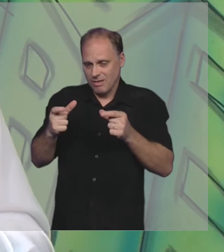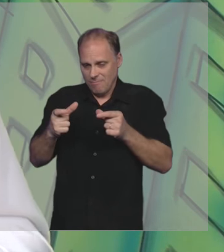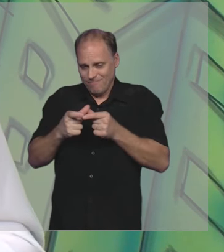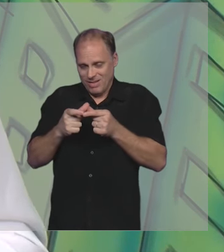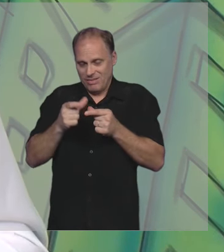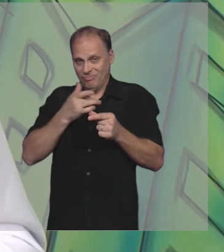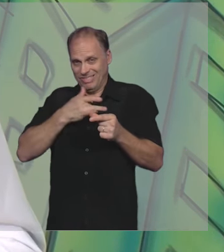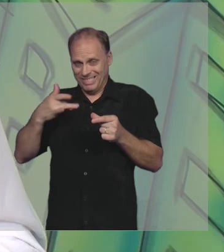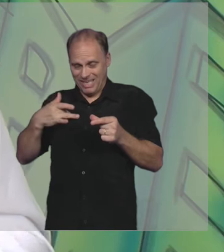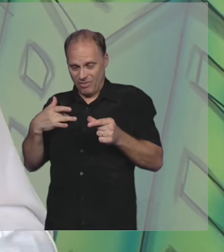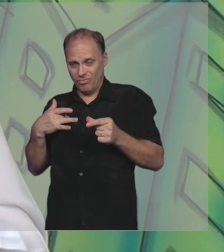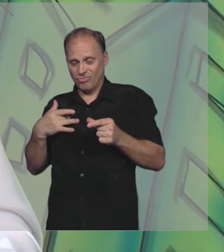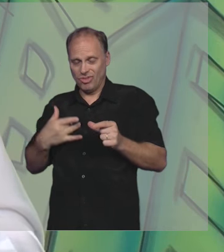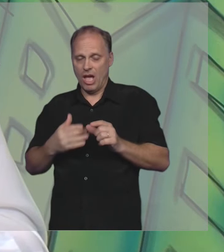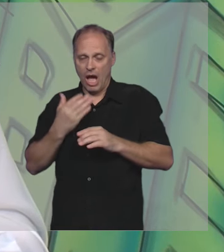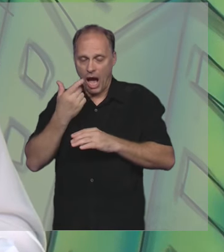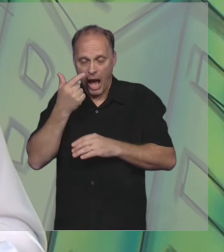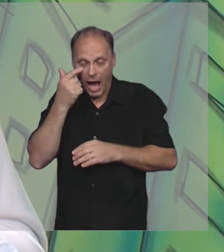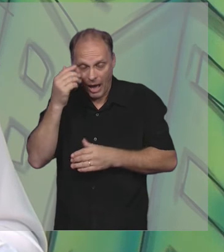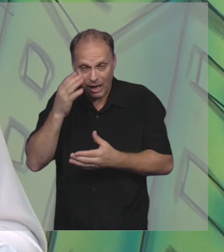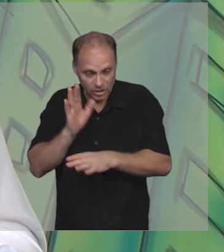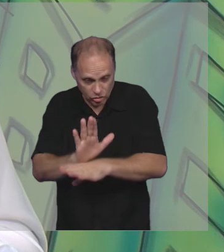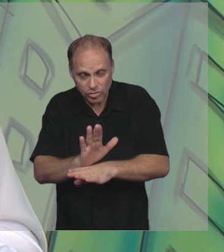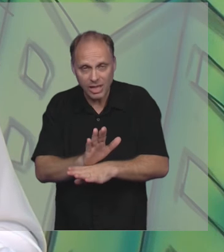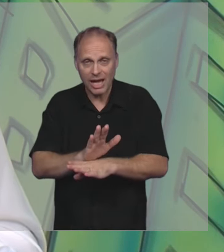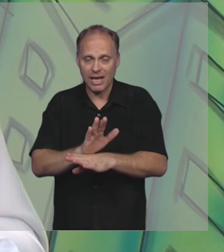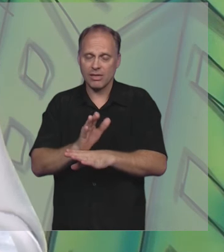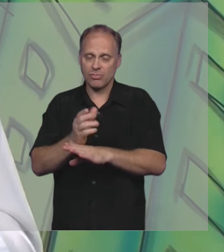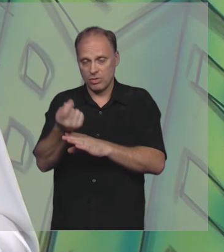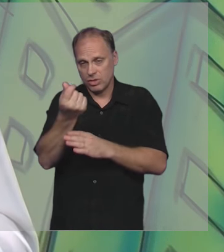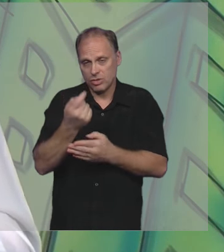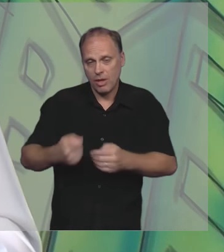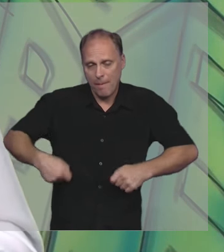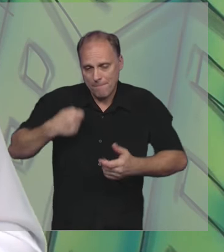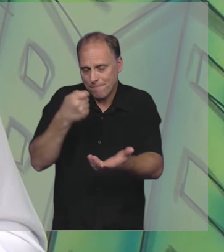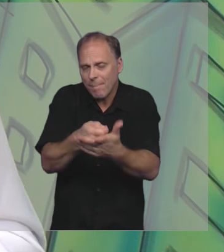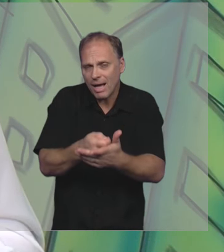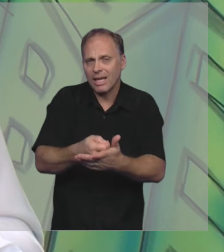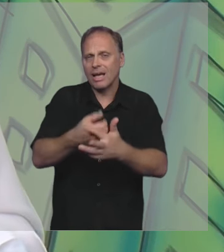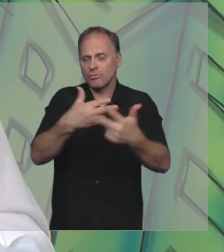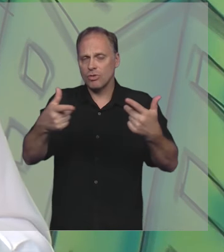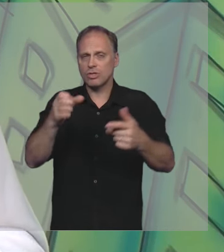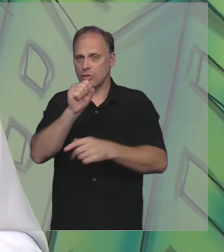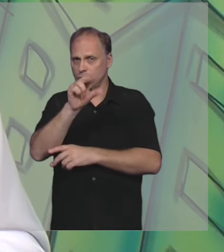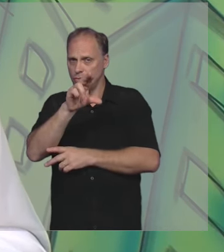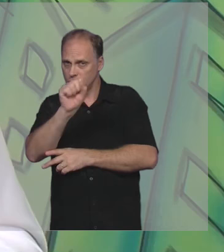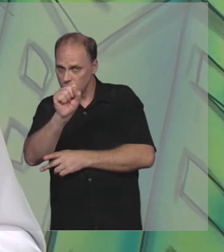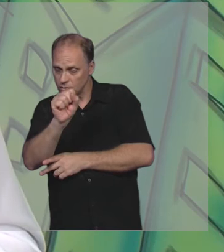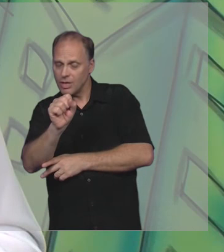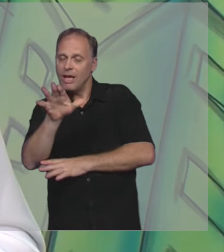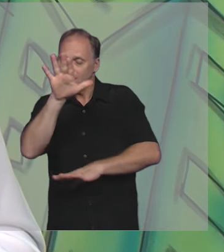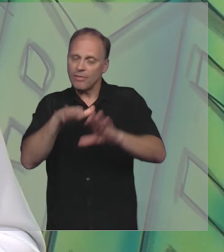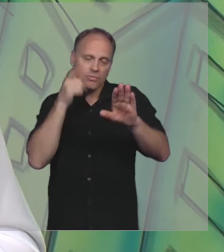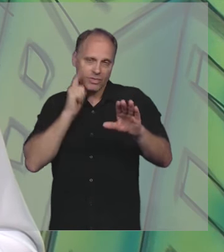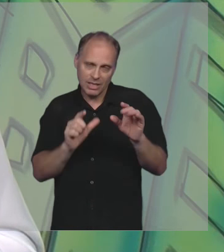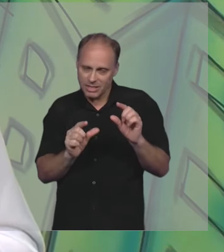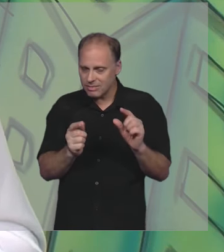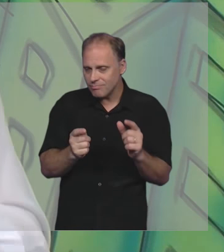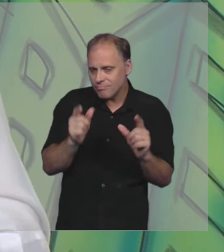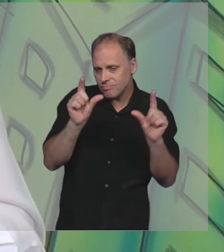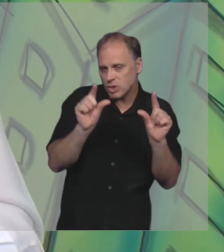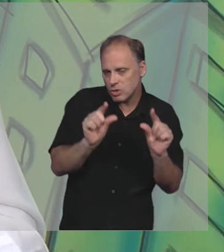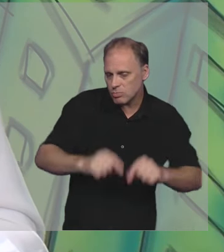cooperarem financeiramente com esses investimentos, com esses custos do SUS, a gente consegue talvez equilibrar um